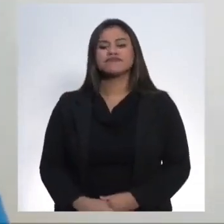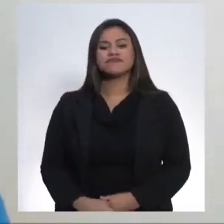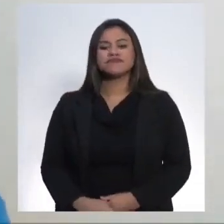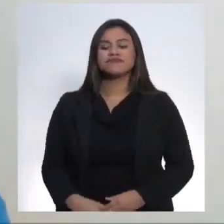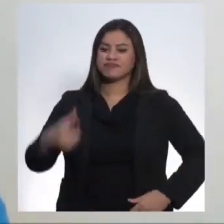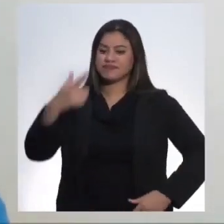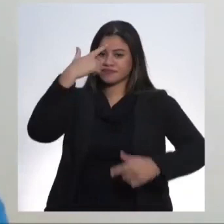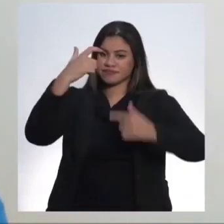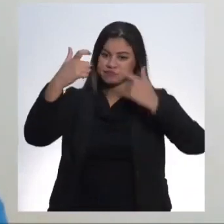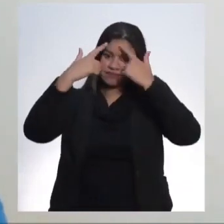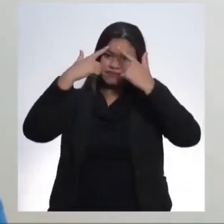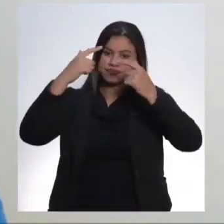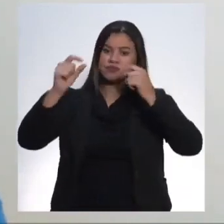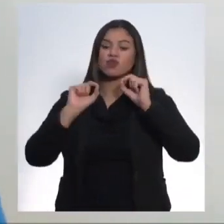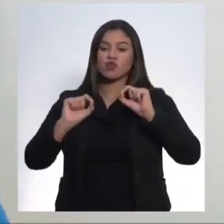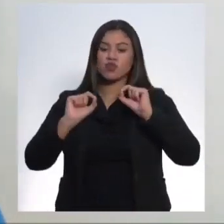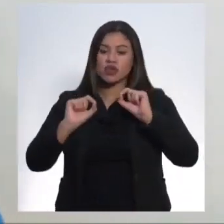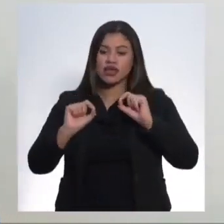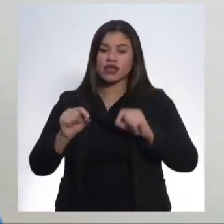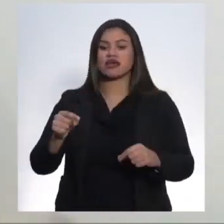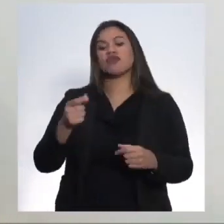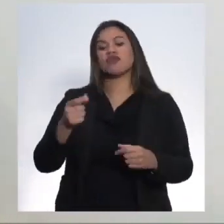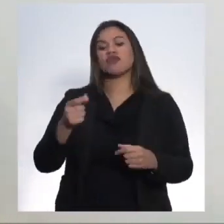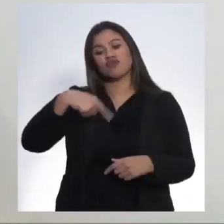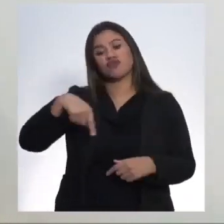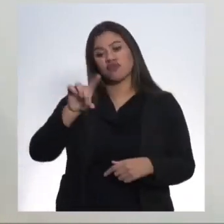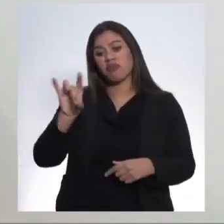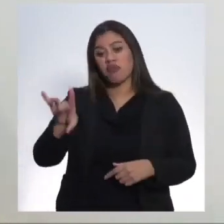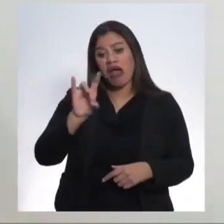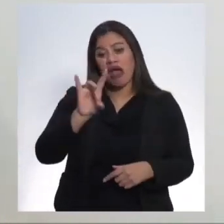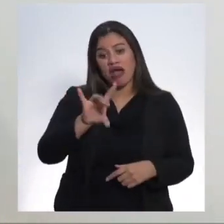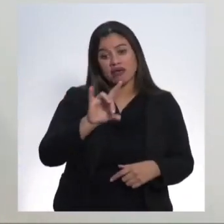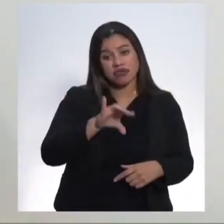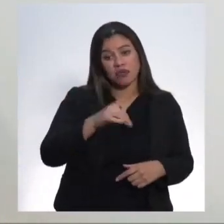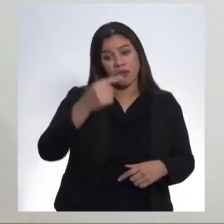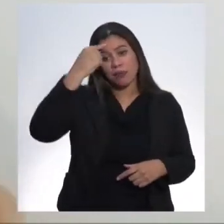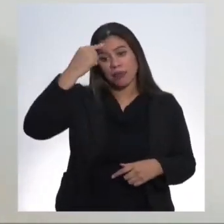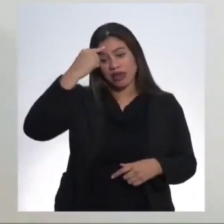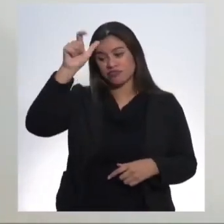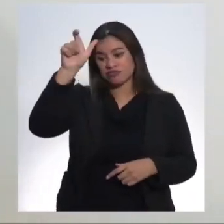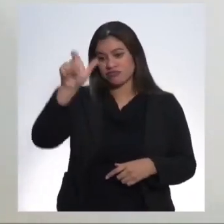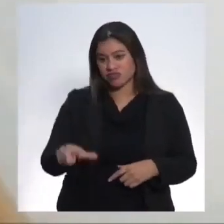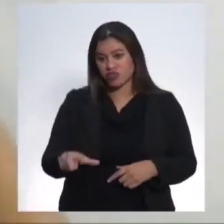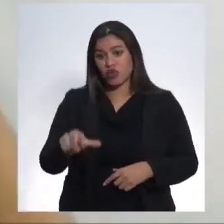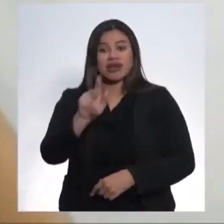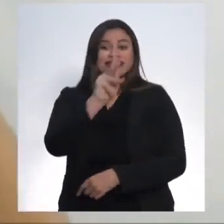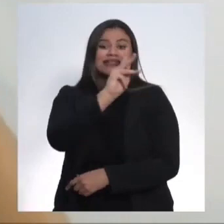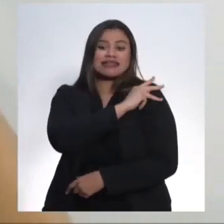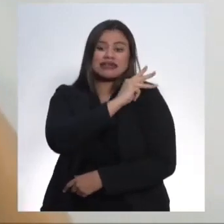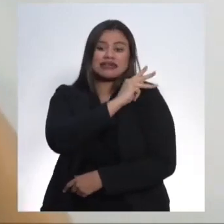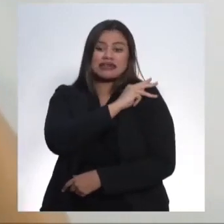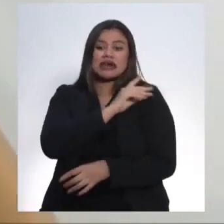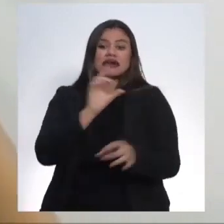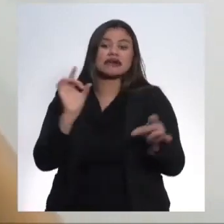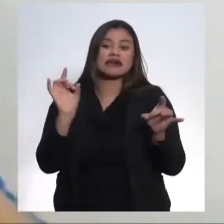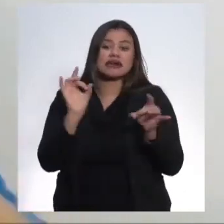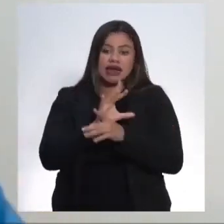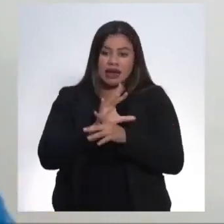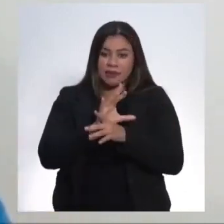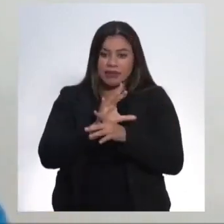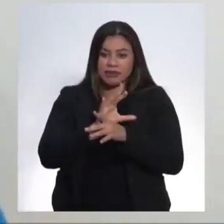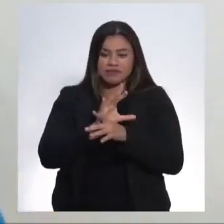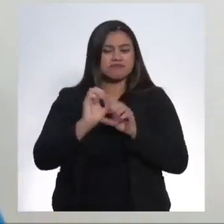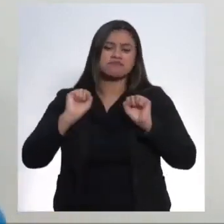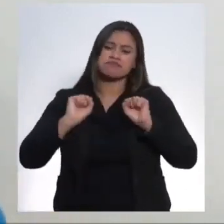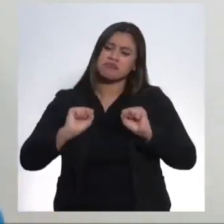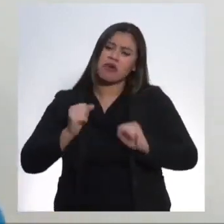vocês definam uma persona que esteja finalizando o ensino médio. Então, vocês vão pensar numa pessoa, pode ser um